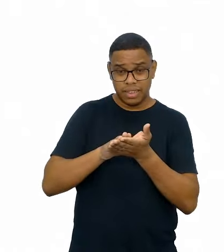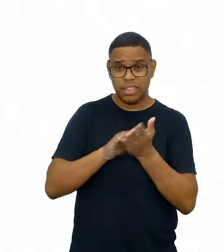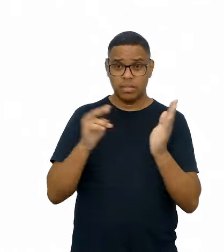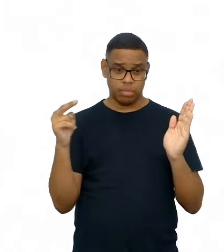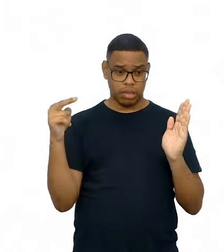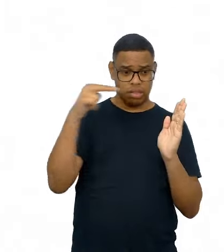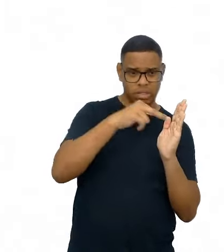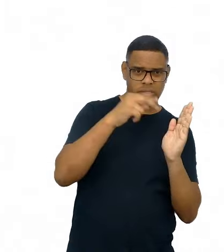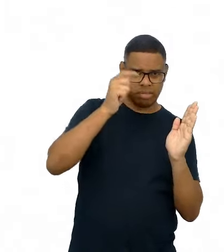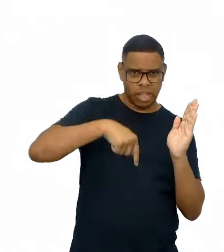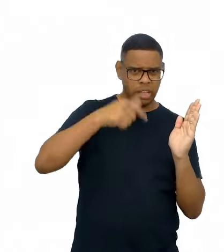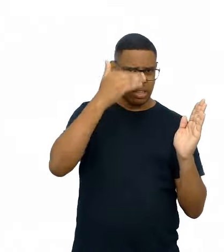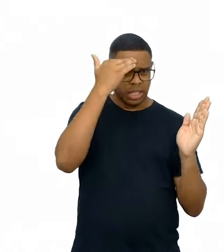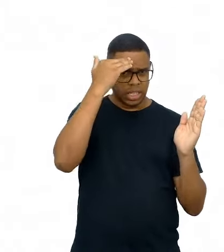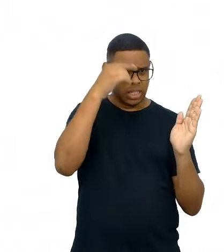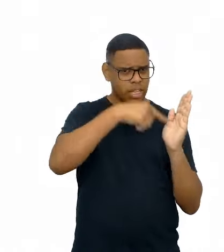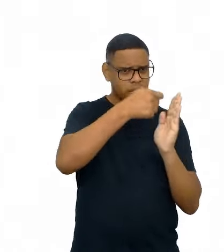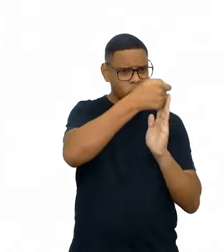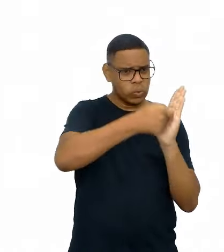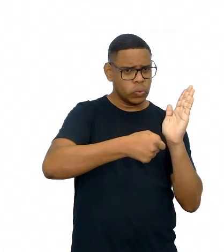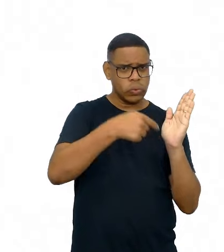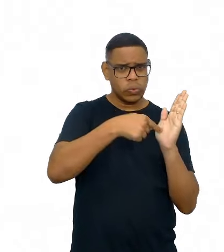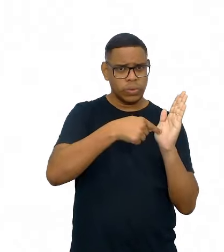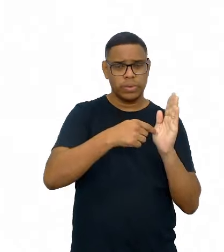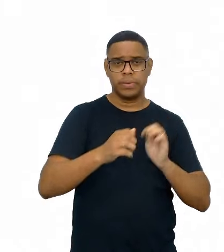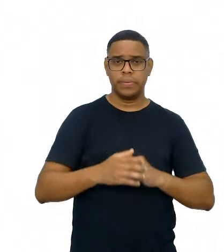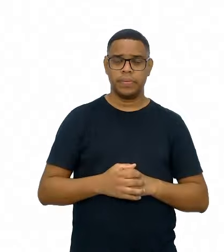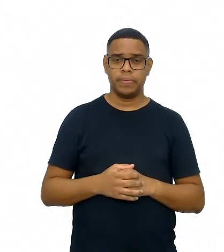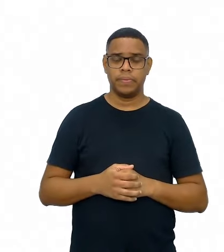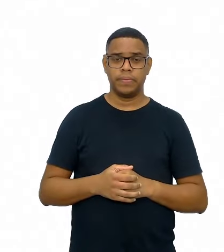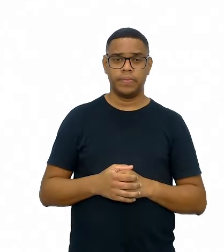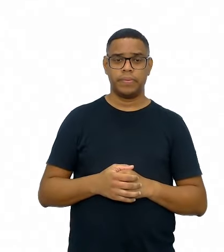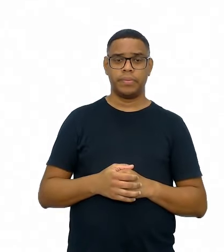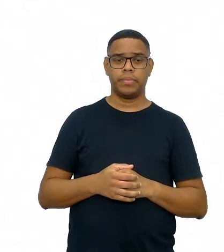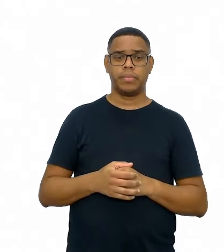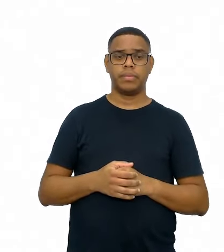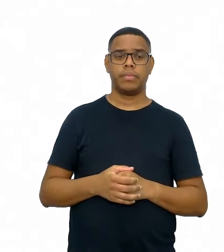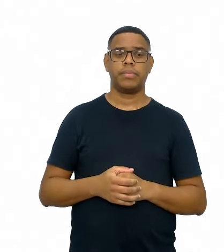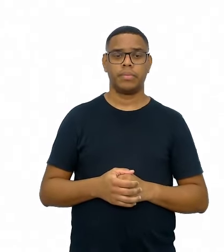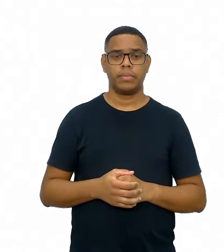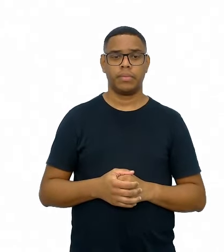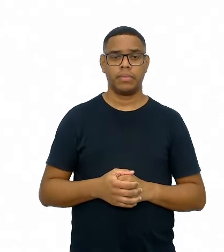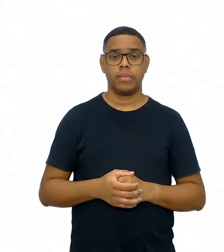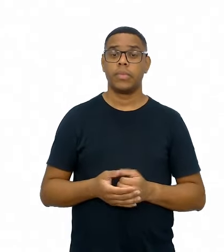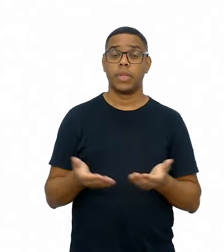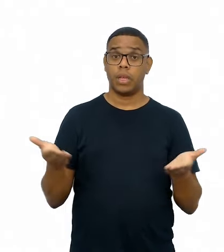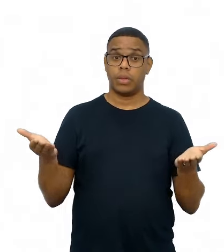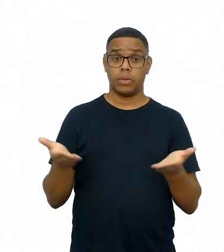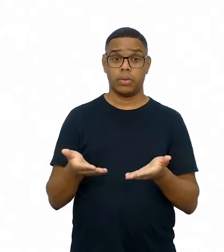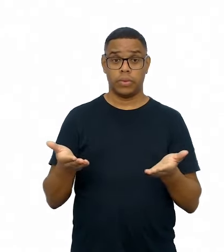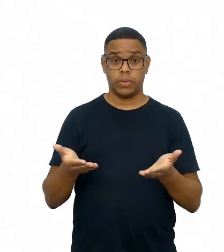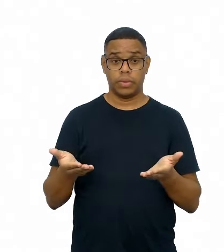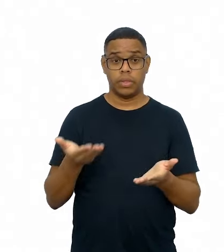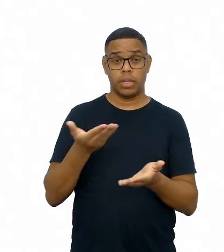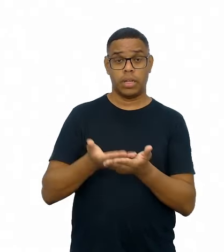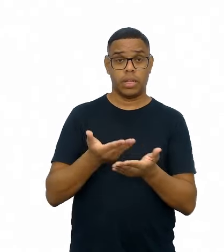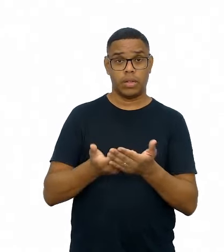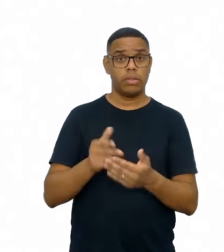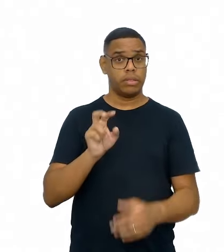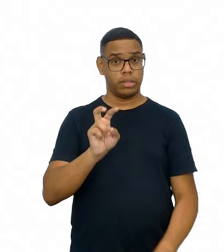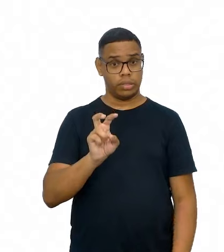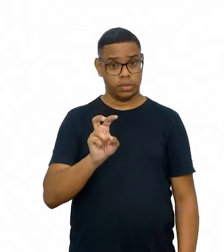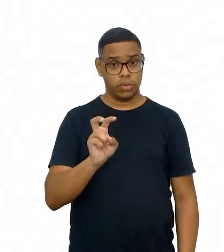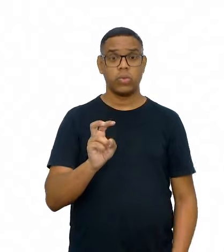Vamos, então, agora para a aula 5, estudando a escrita de palavras terminadas em oso e osa, né? Sempre em